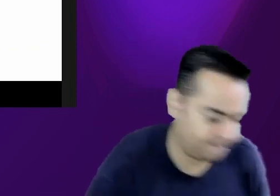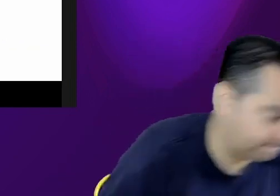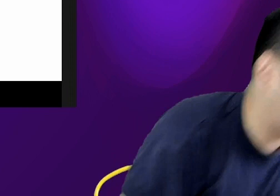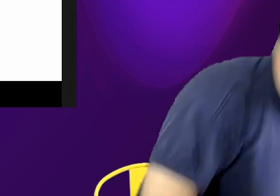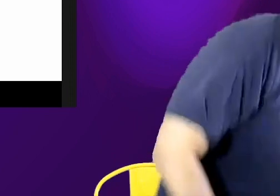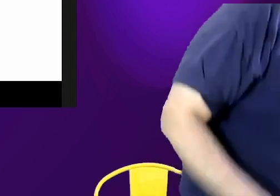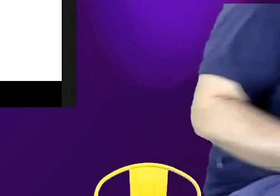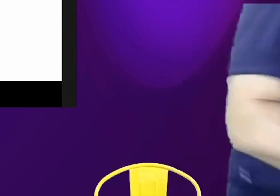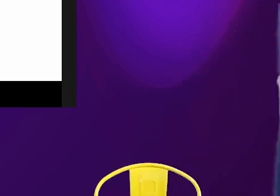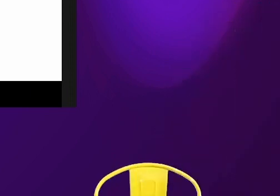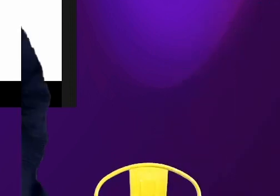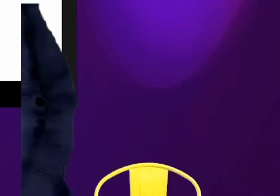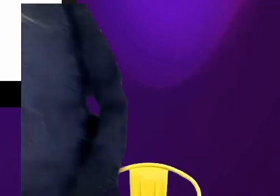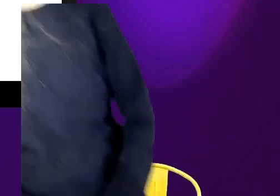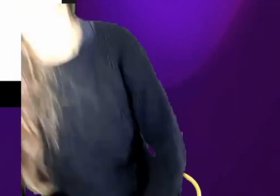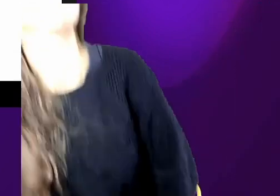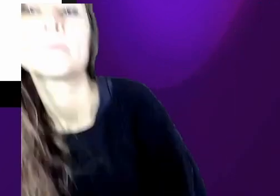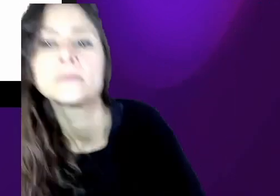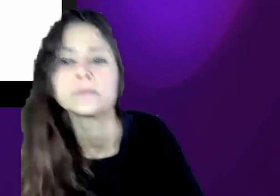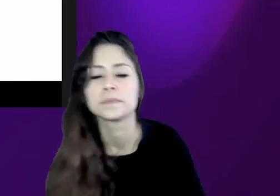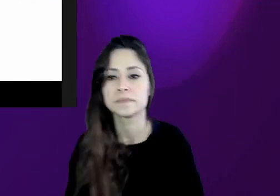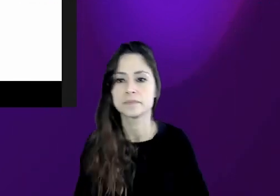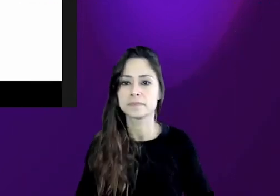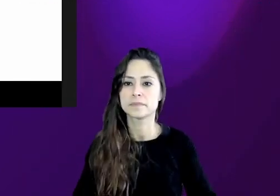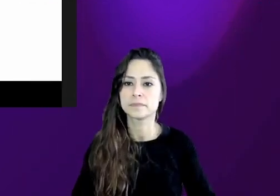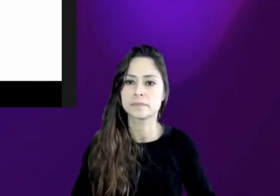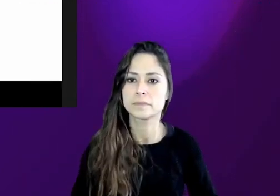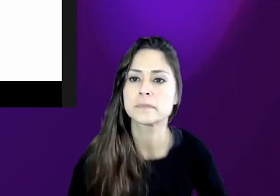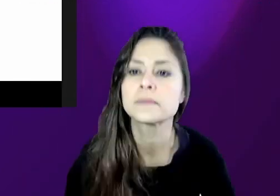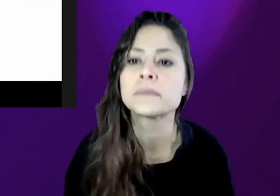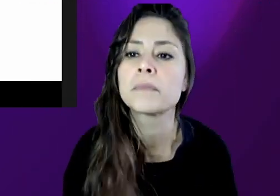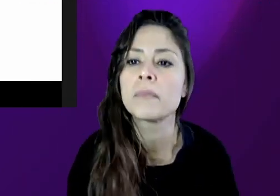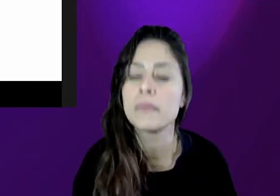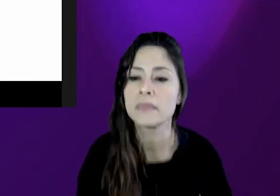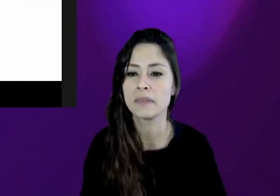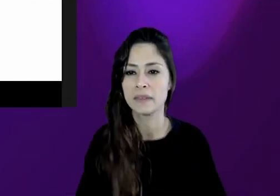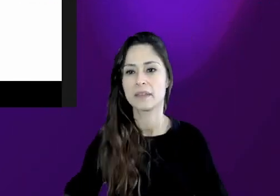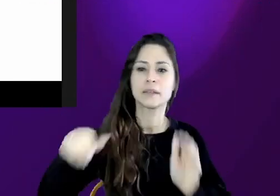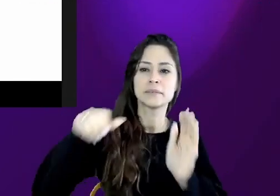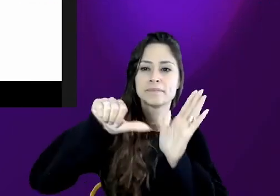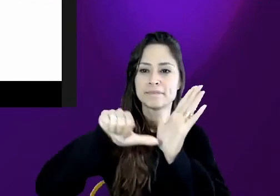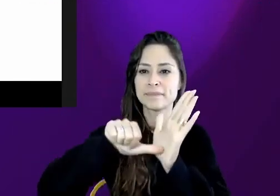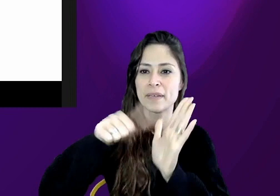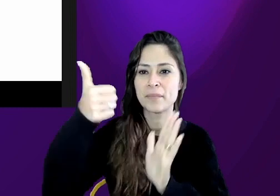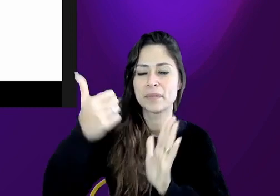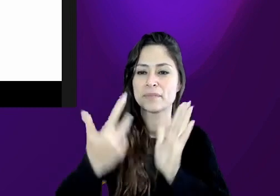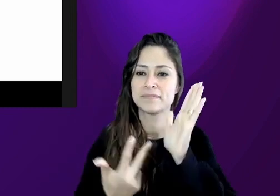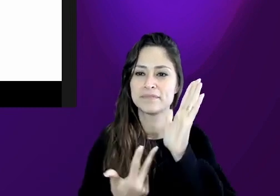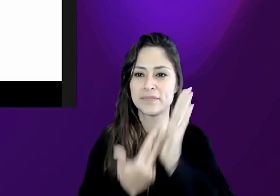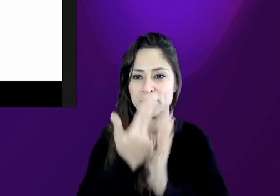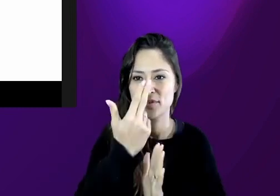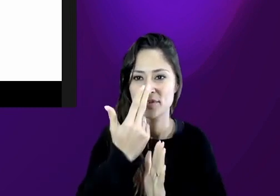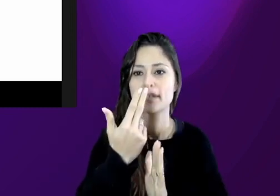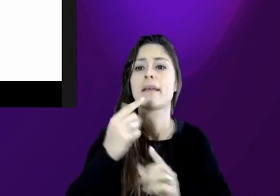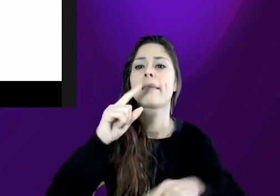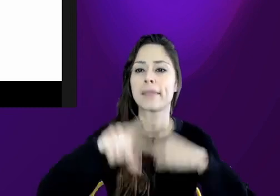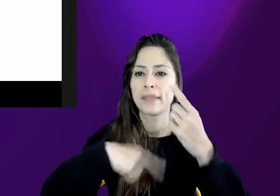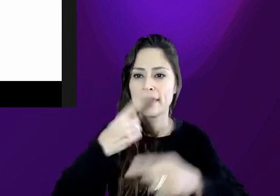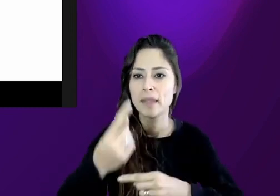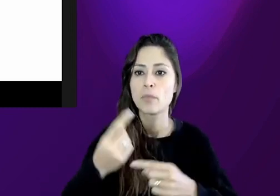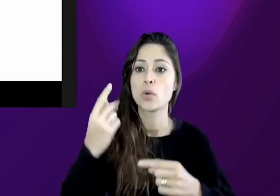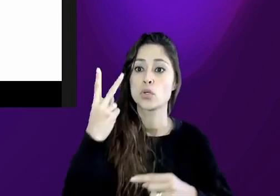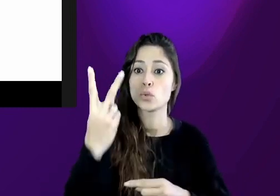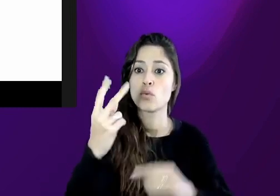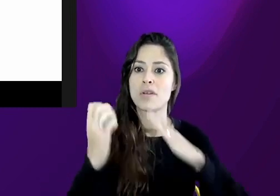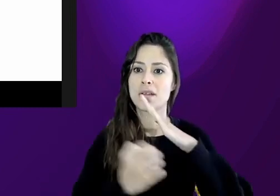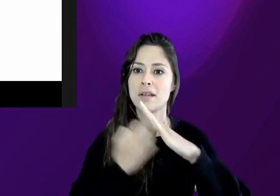gastrectomia robótica foi feita em 2002, e no ano seguinte, essas 2 empresas acabaram se fundindo. Toda a tecnologia